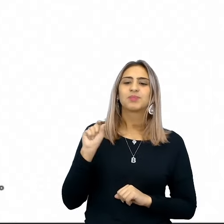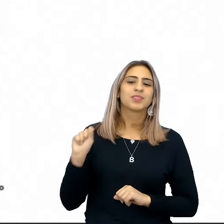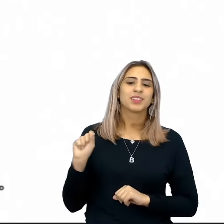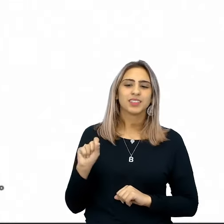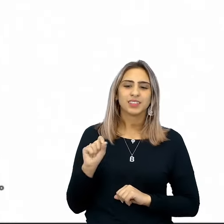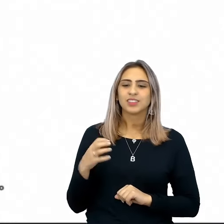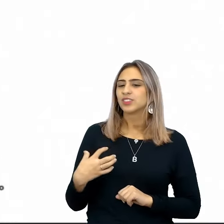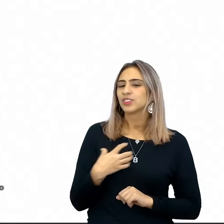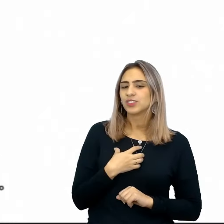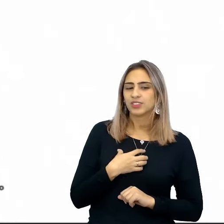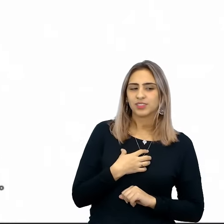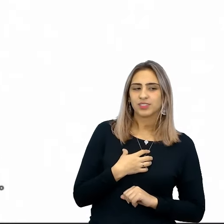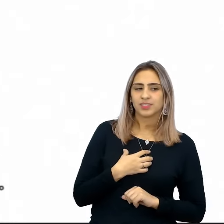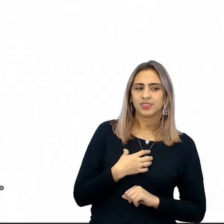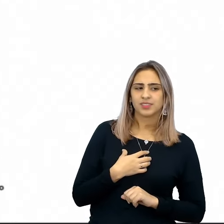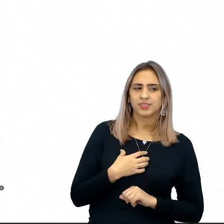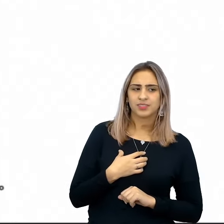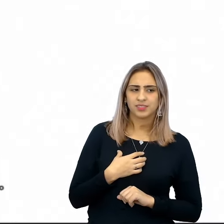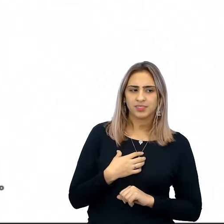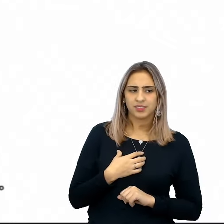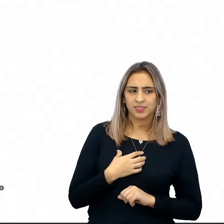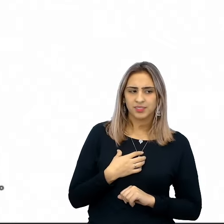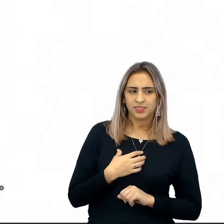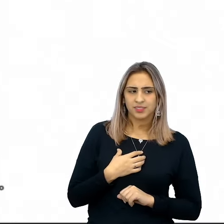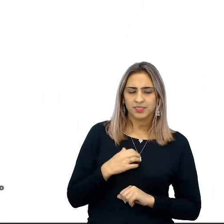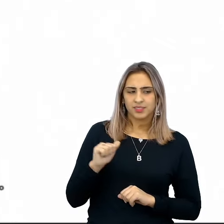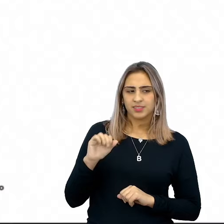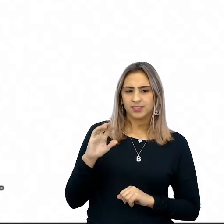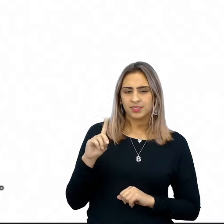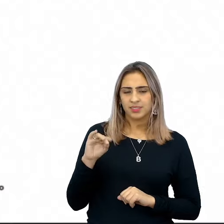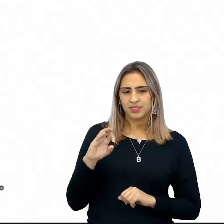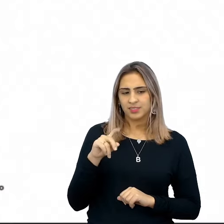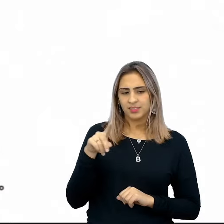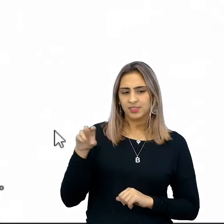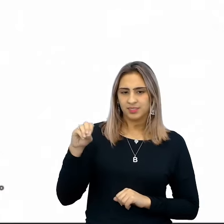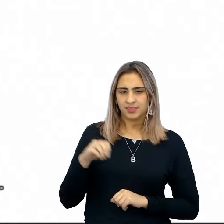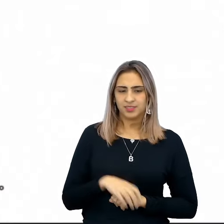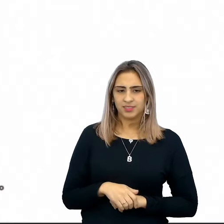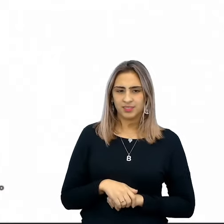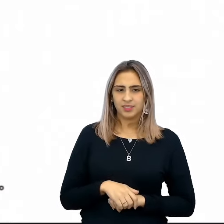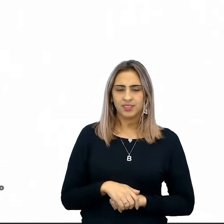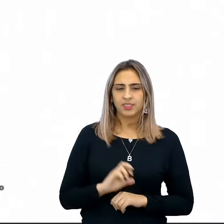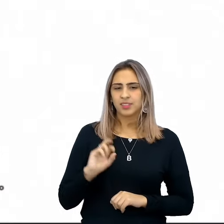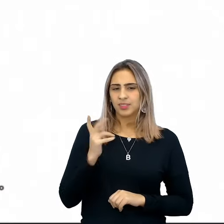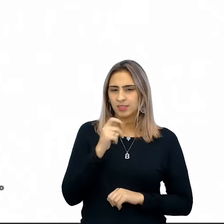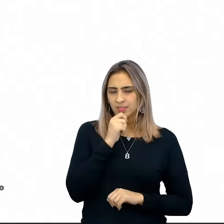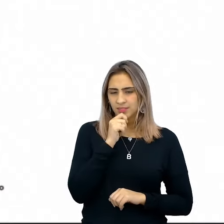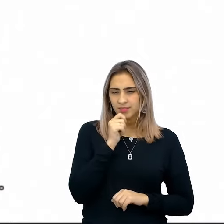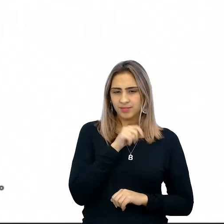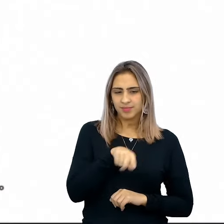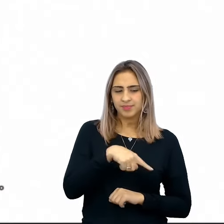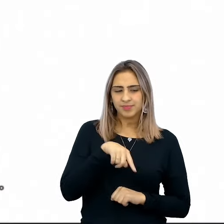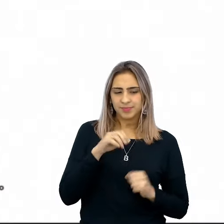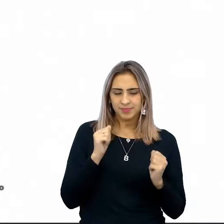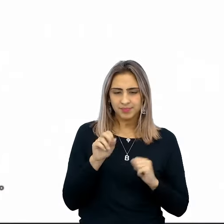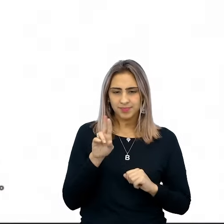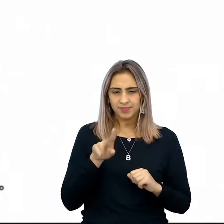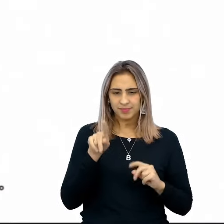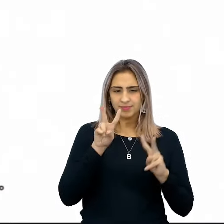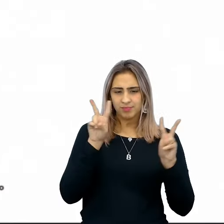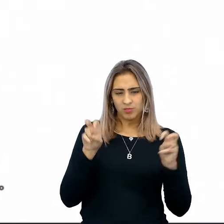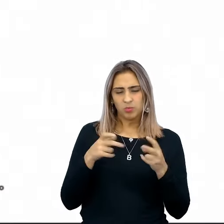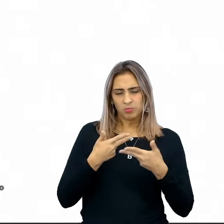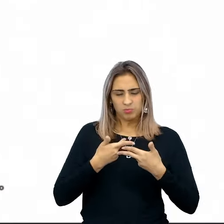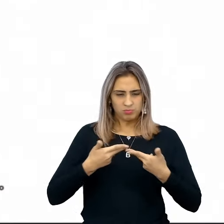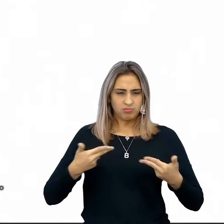de forma aditiva, né? Adição de parcelas iguais, ou ainda elas podem usar esse tipo de